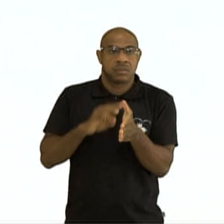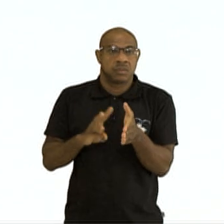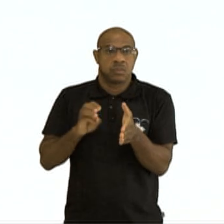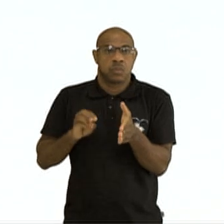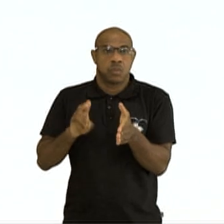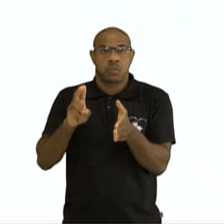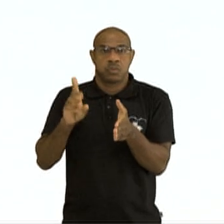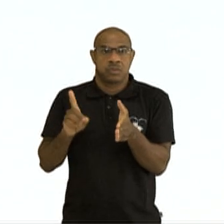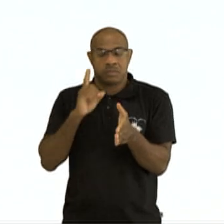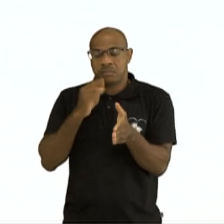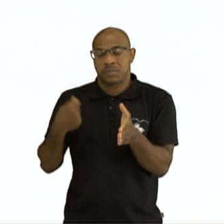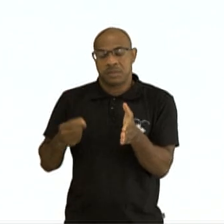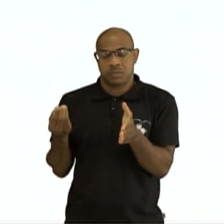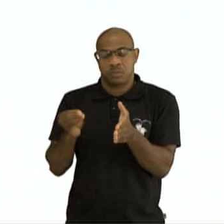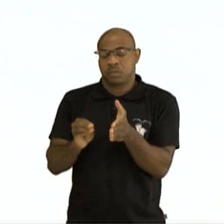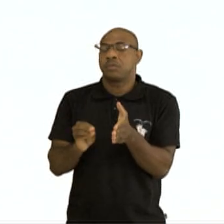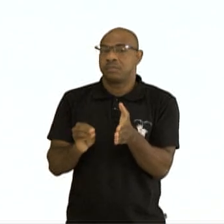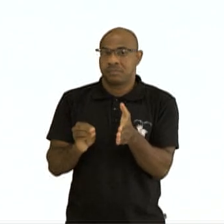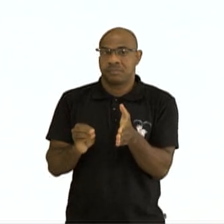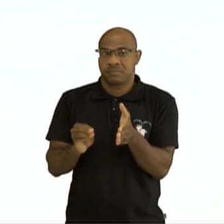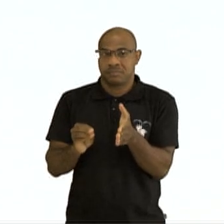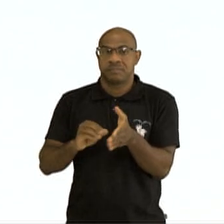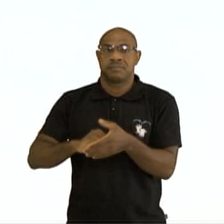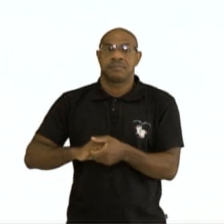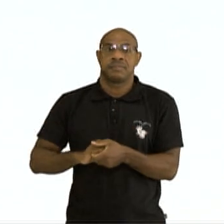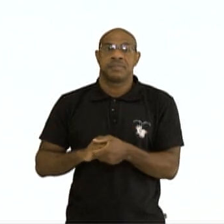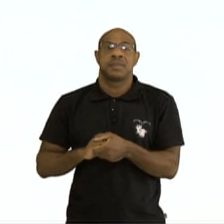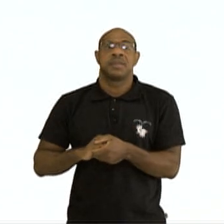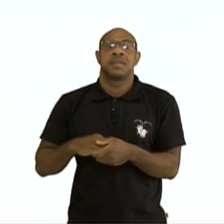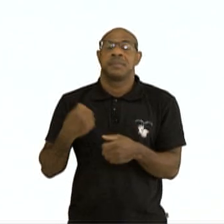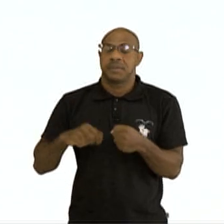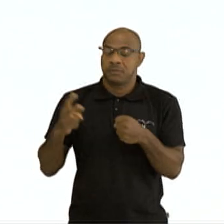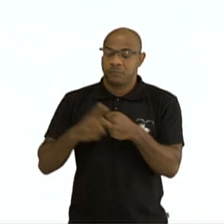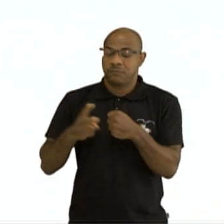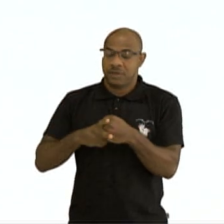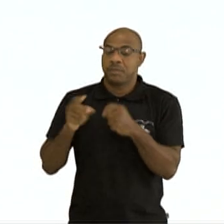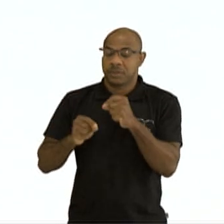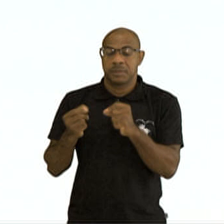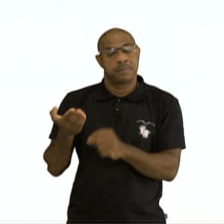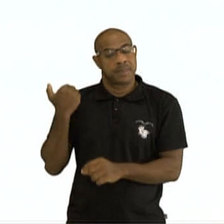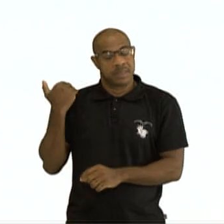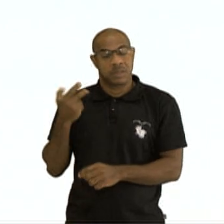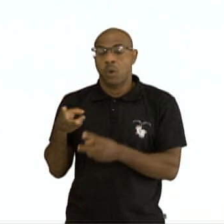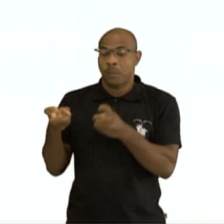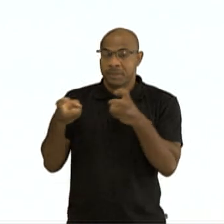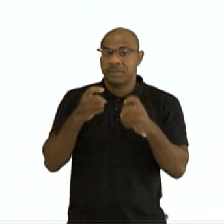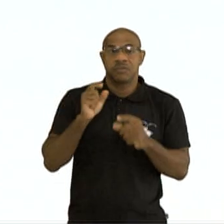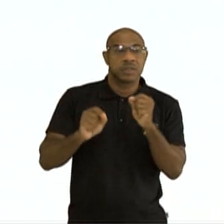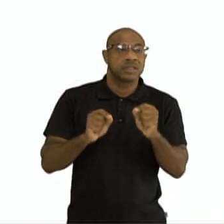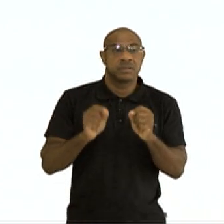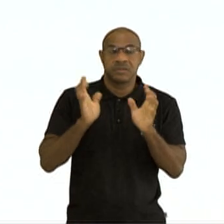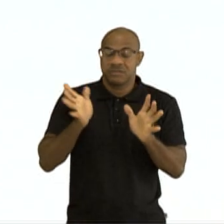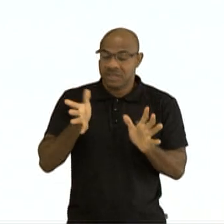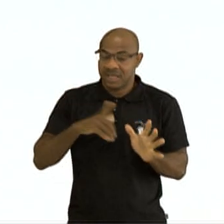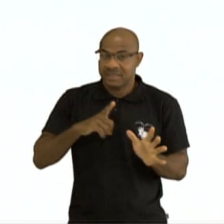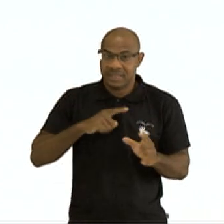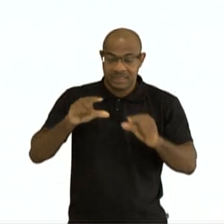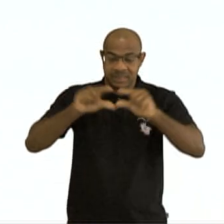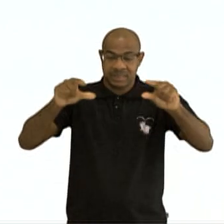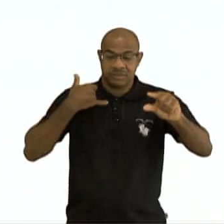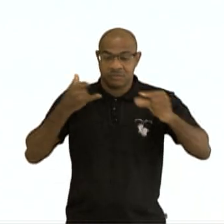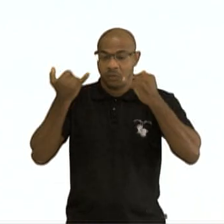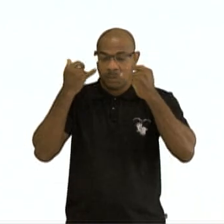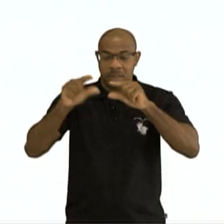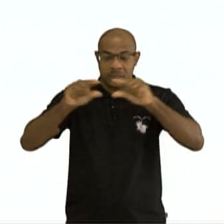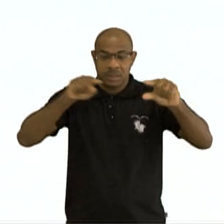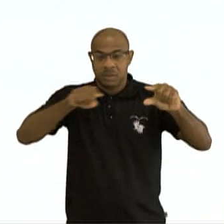com if. Então, se for o caso, você precisa então colocar o verbo no passado. Então, observe o que você já tem ali